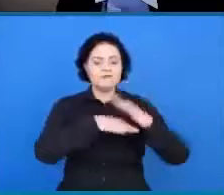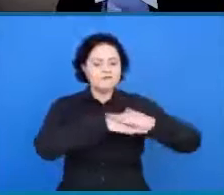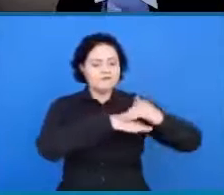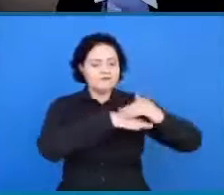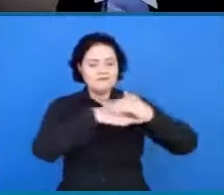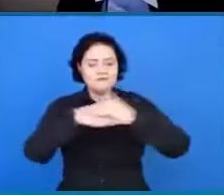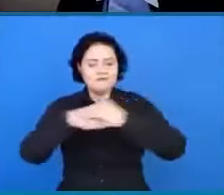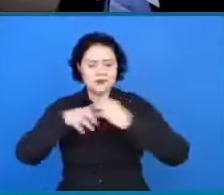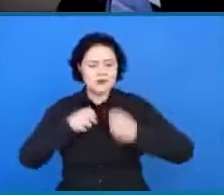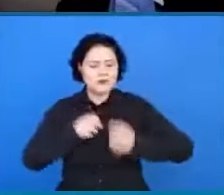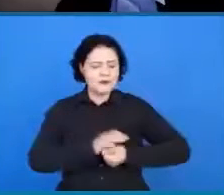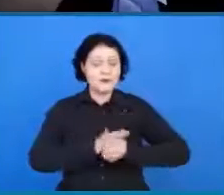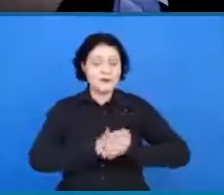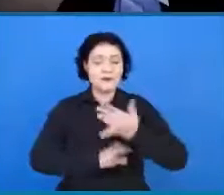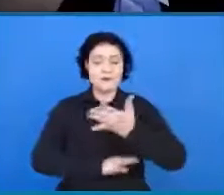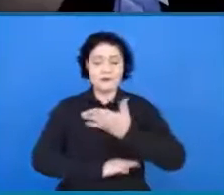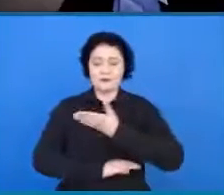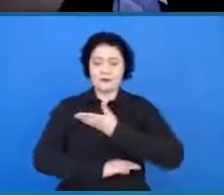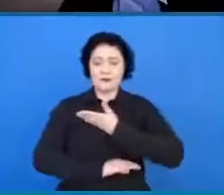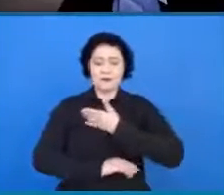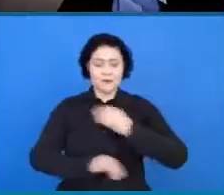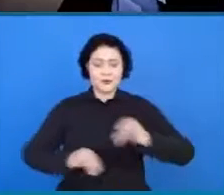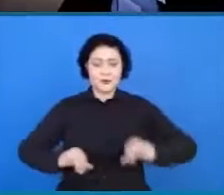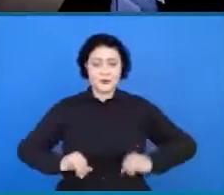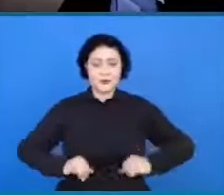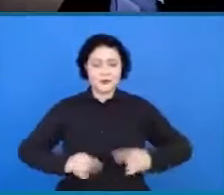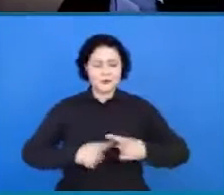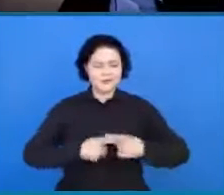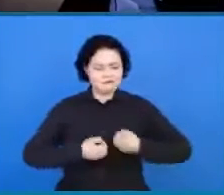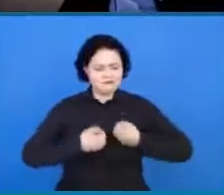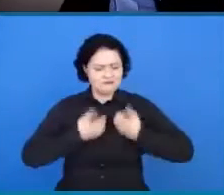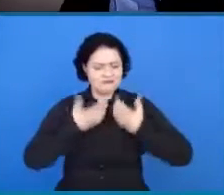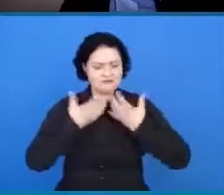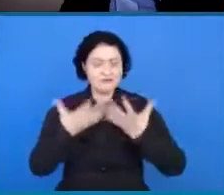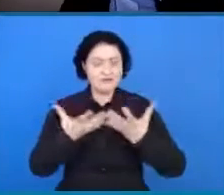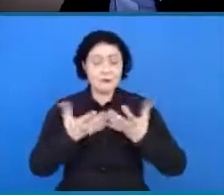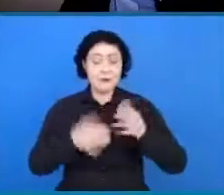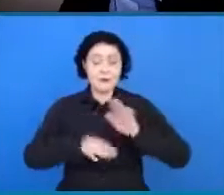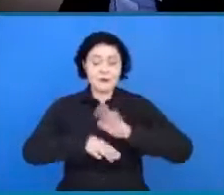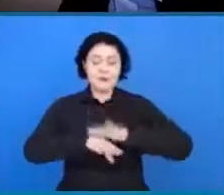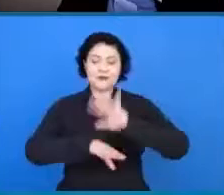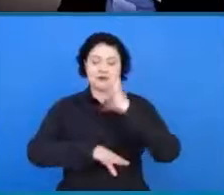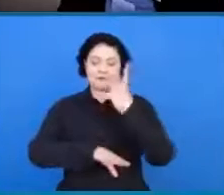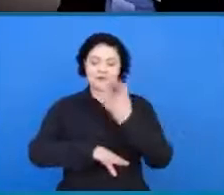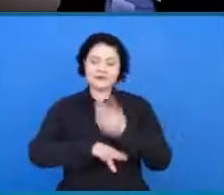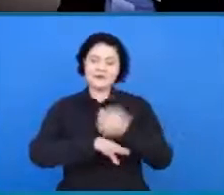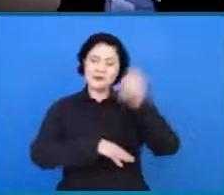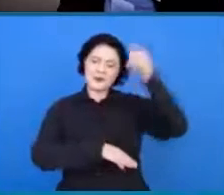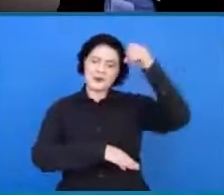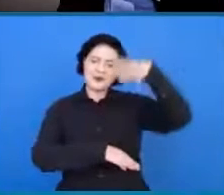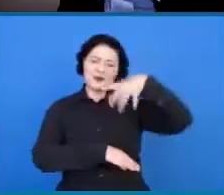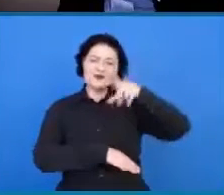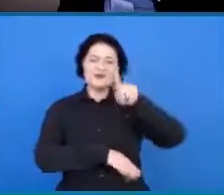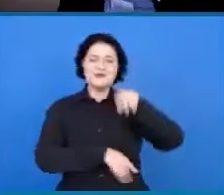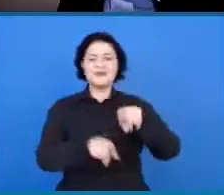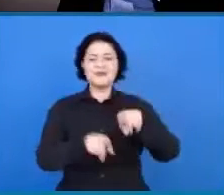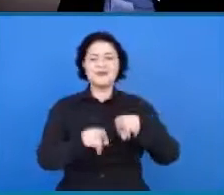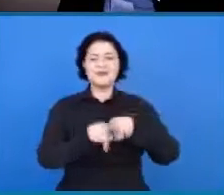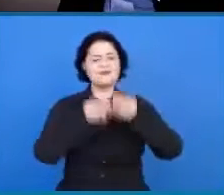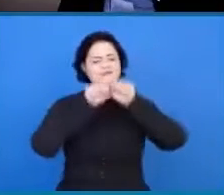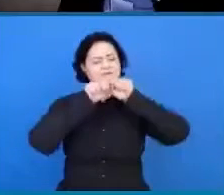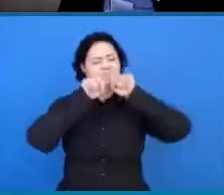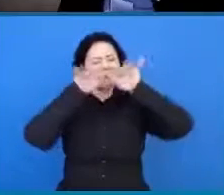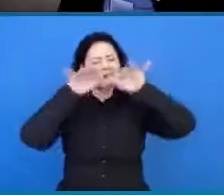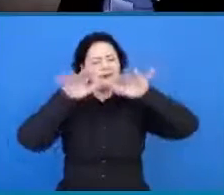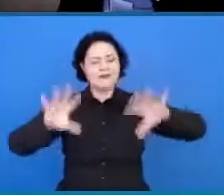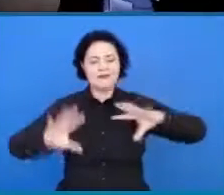a tantos irmãos sofredores fonte de inspiração o Momento Espírita e luz que tem Espraiado